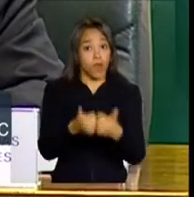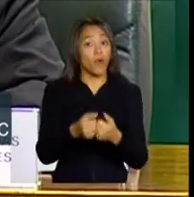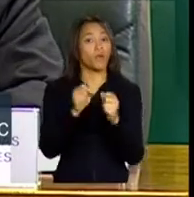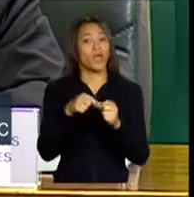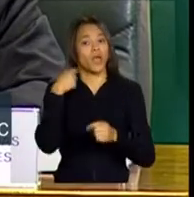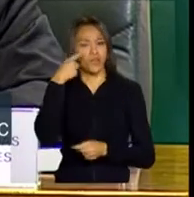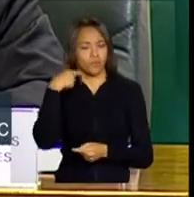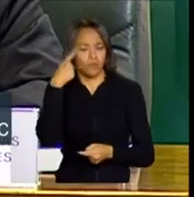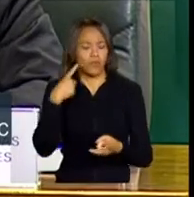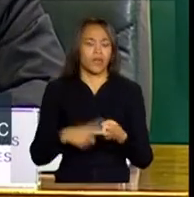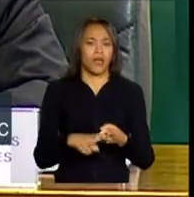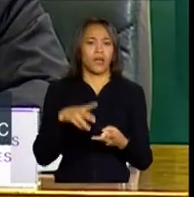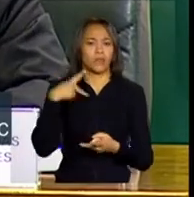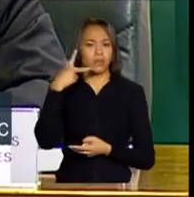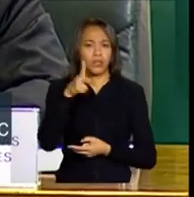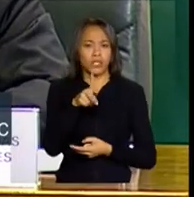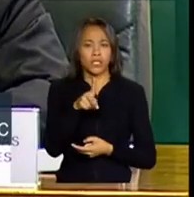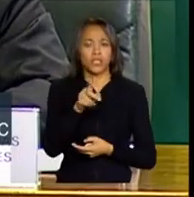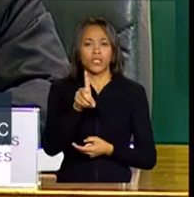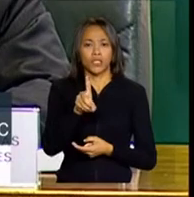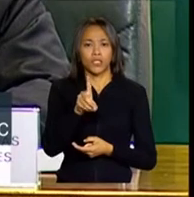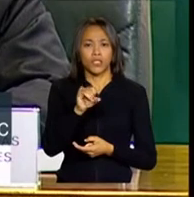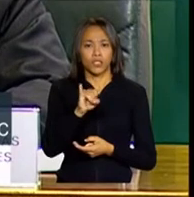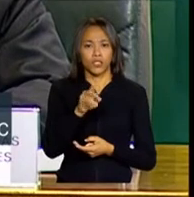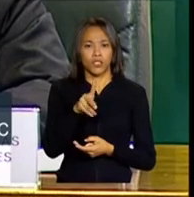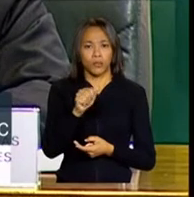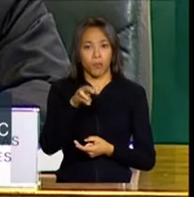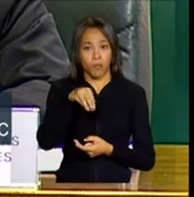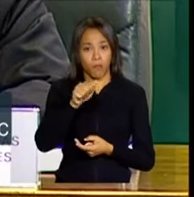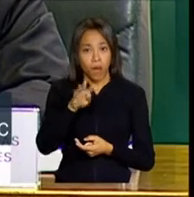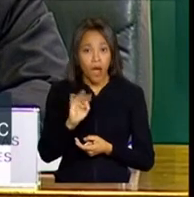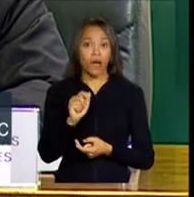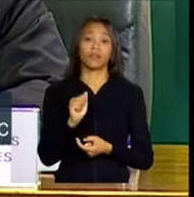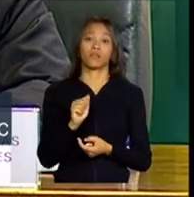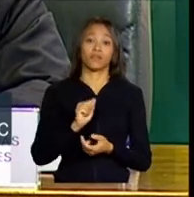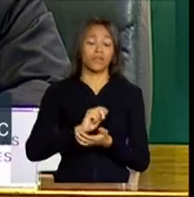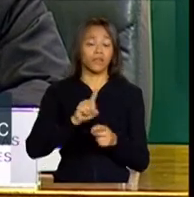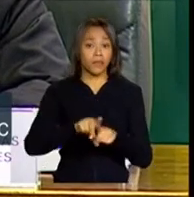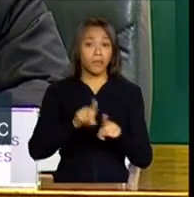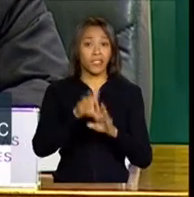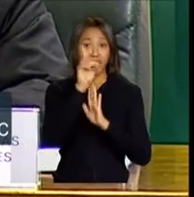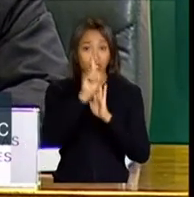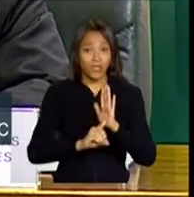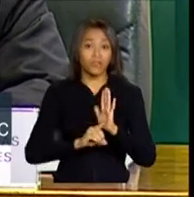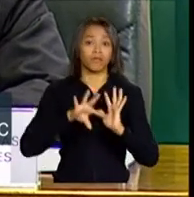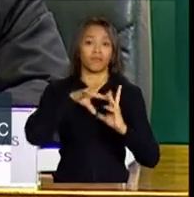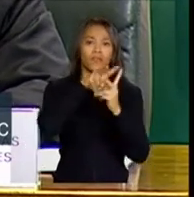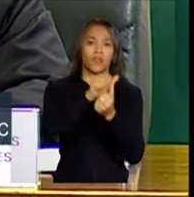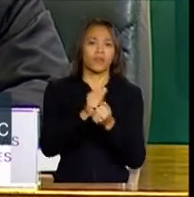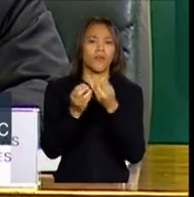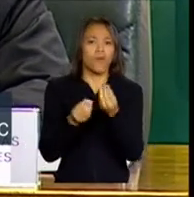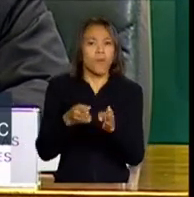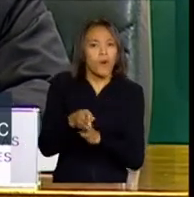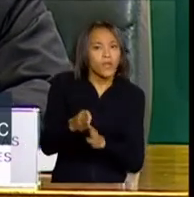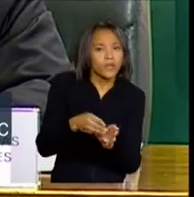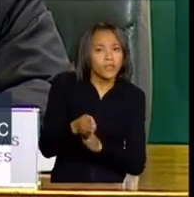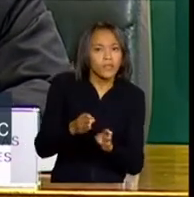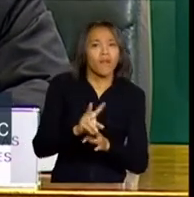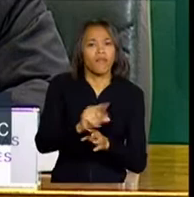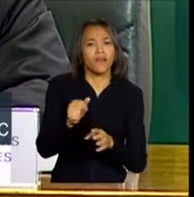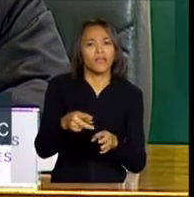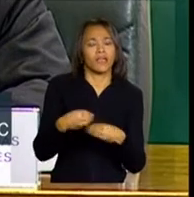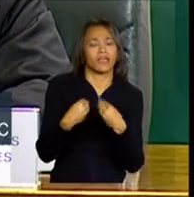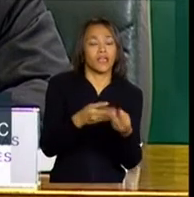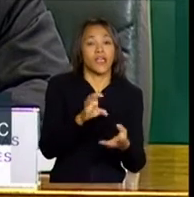advogados diplomatas internas afetos ao direito do comércio internacional e o instrumento viabilizar a estágio